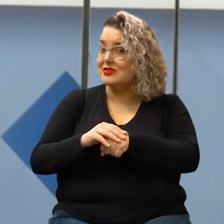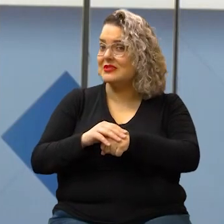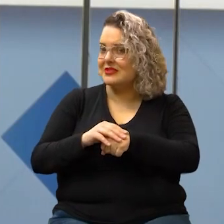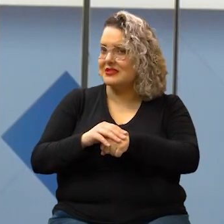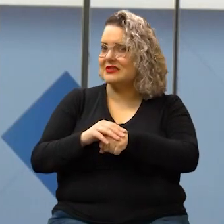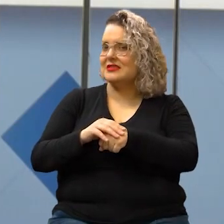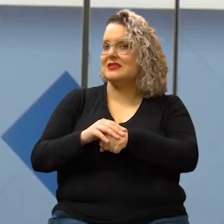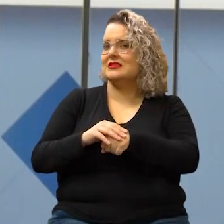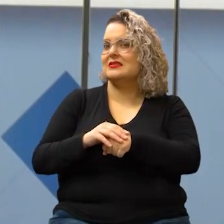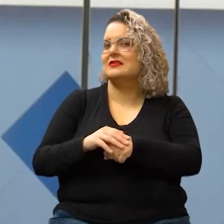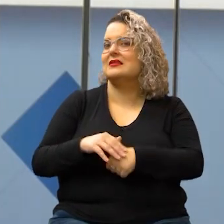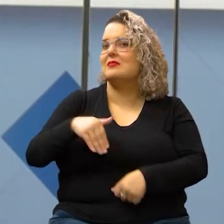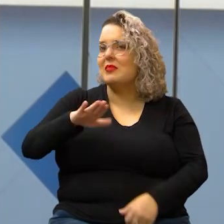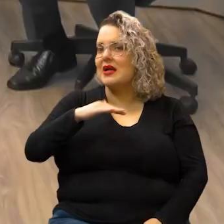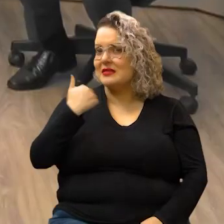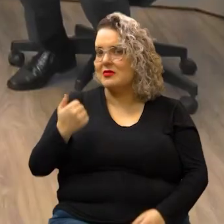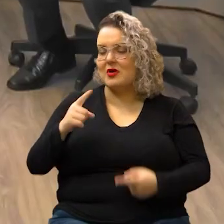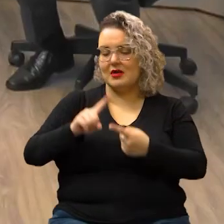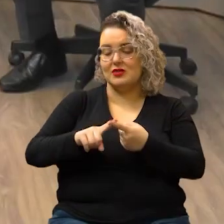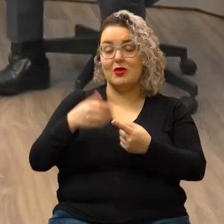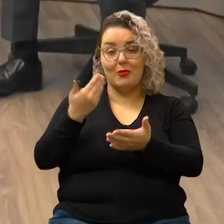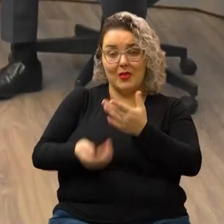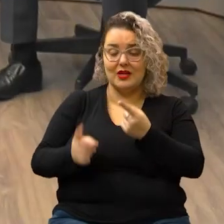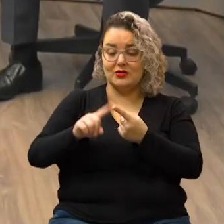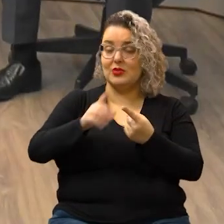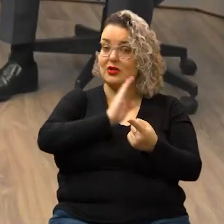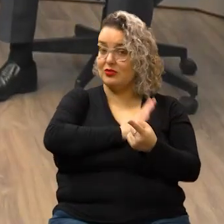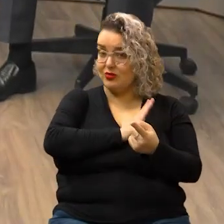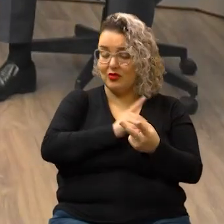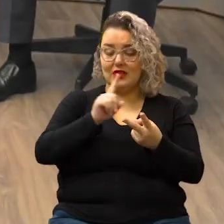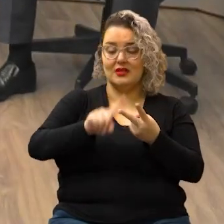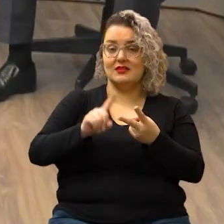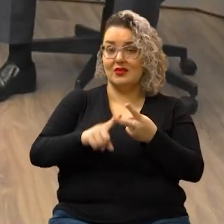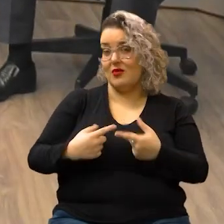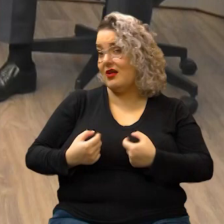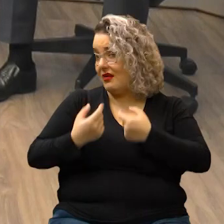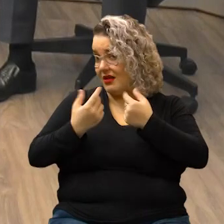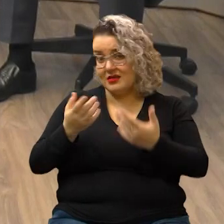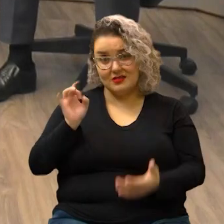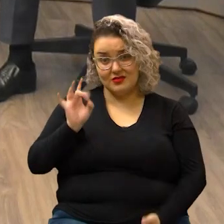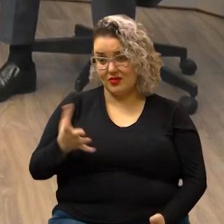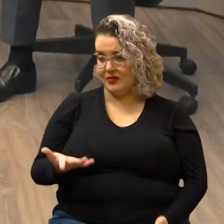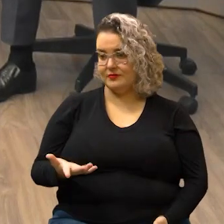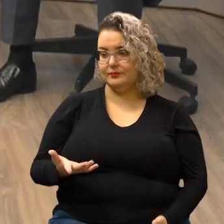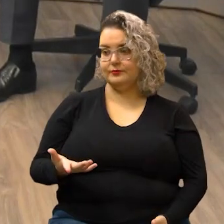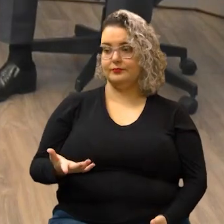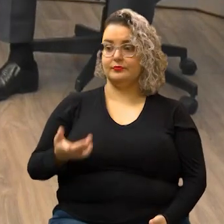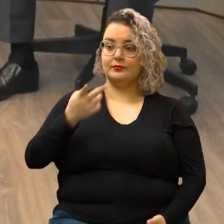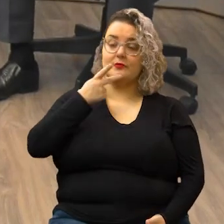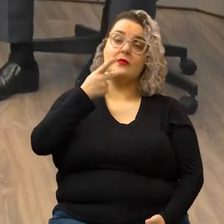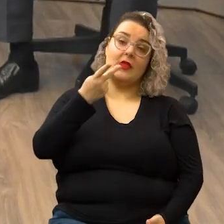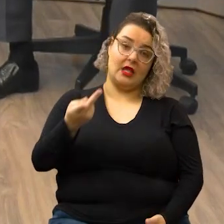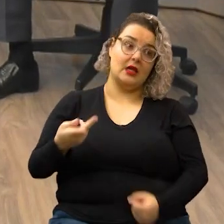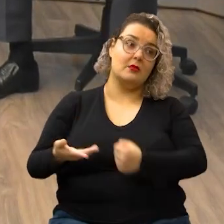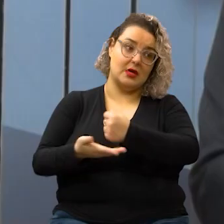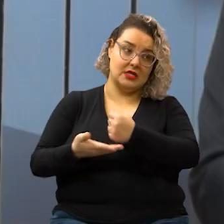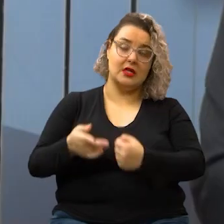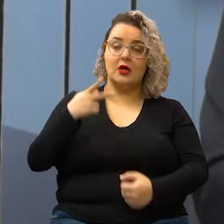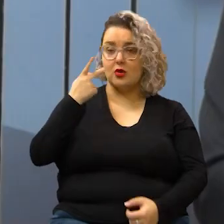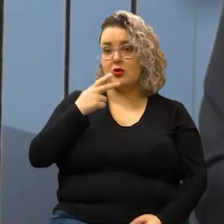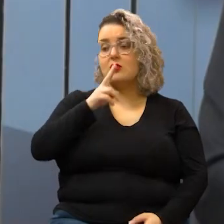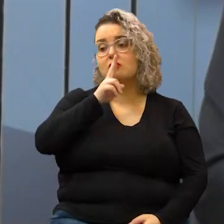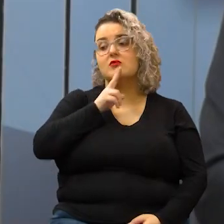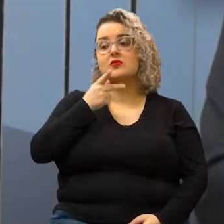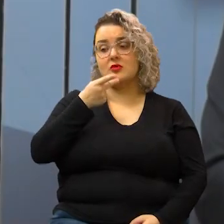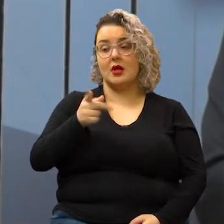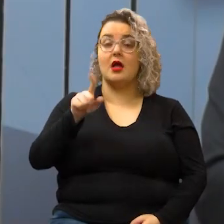e para o câncer. Doutor. Então, eu ia dizer a respeito, bom, em cima disso que o vereador falou,